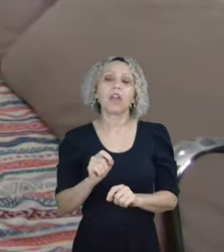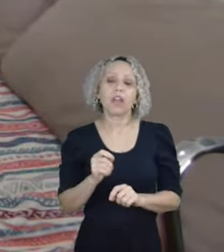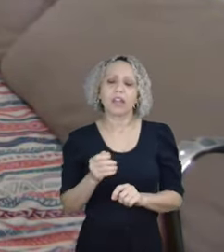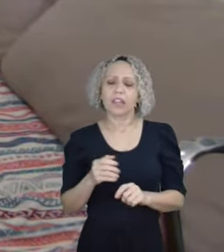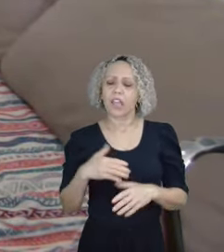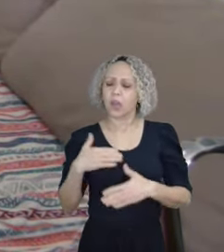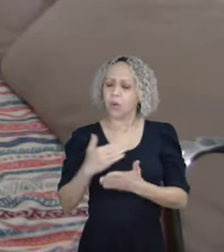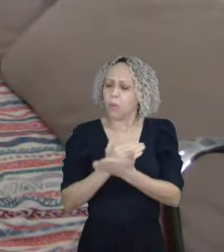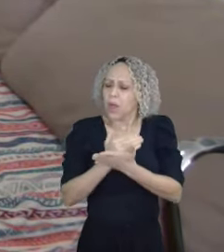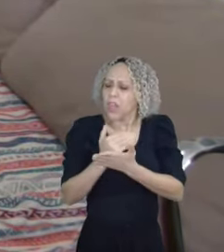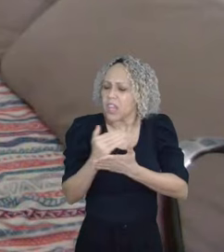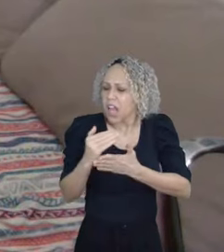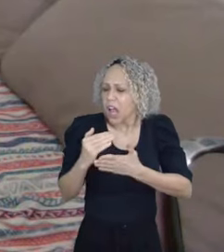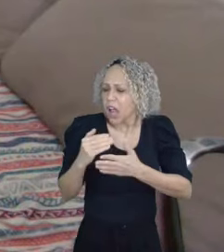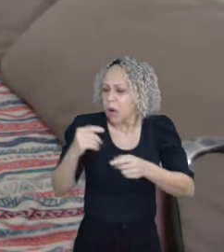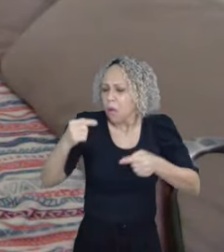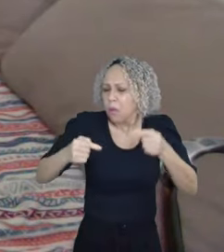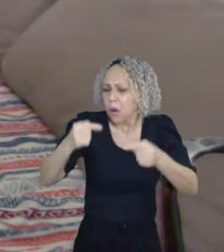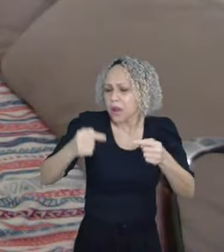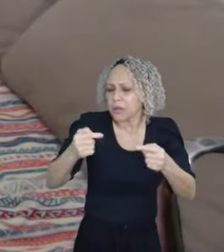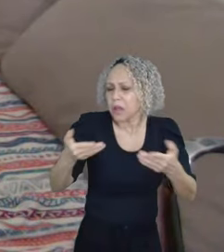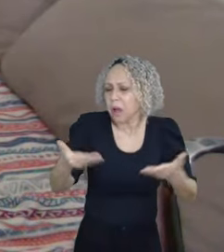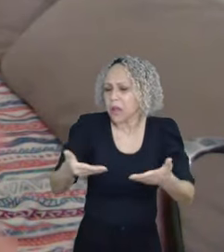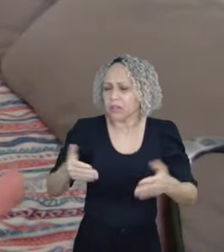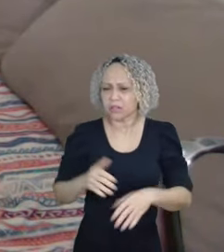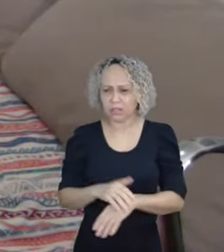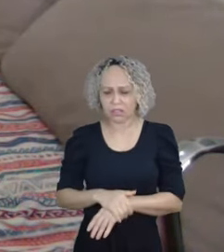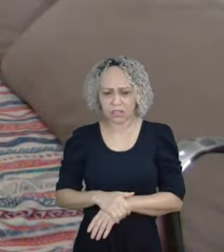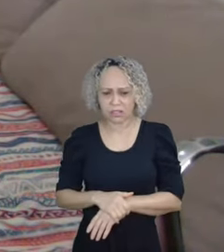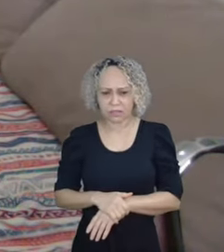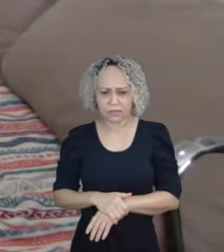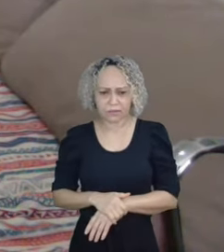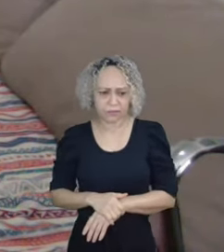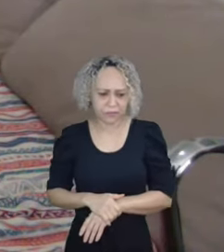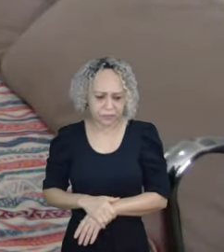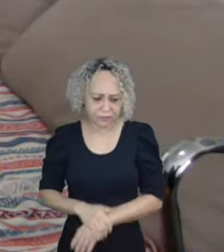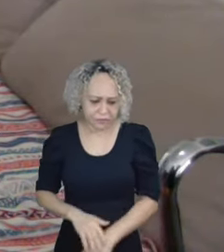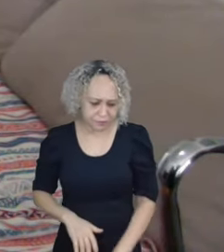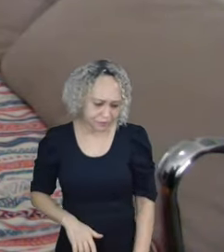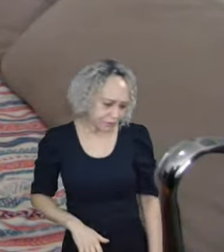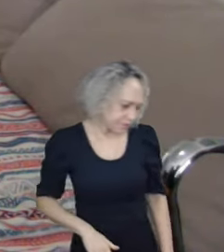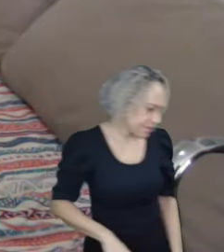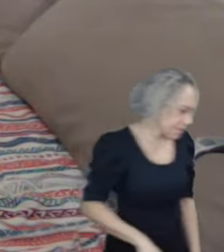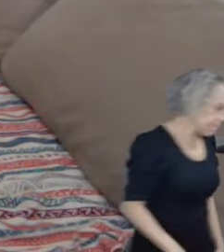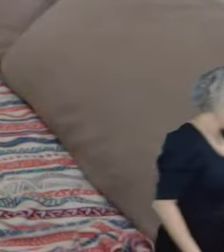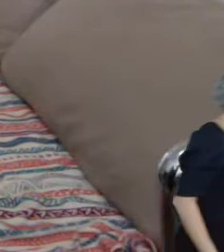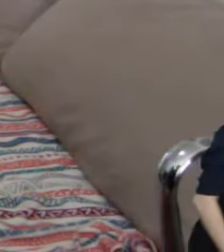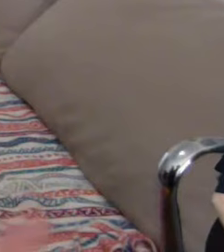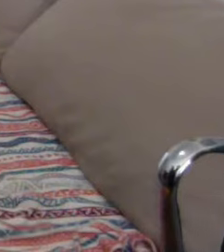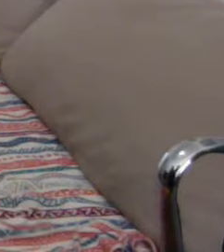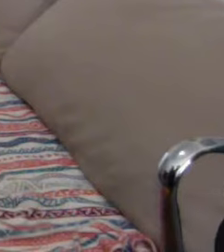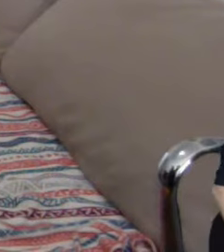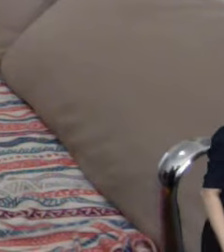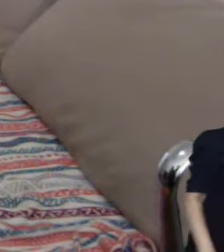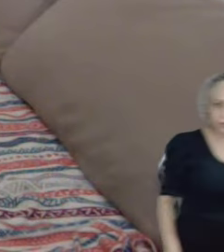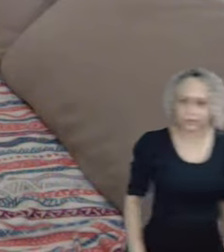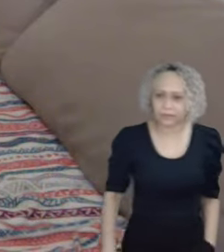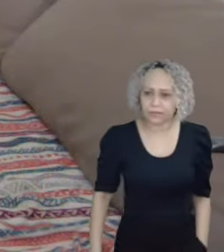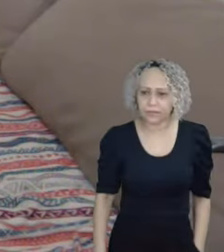projeto original lá do deputado Orlando Silva, que chegou para ser avaliado pela Câmara, estaria totalmente